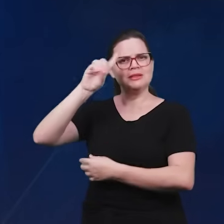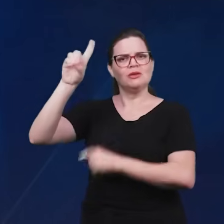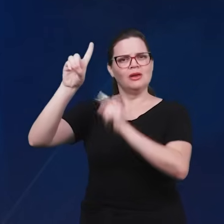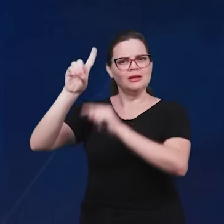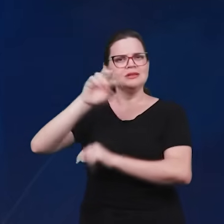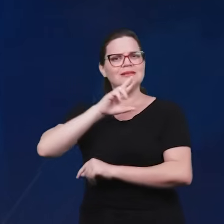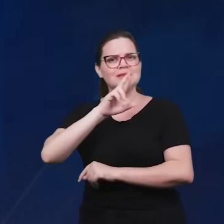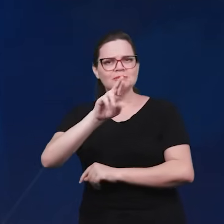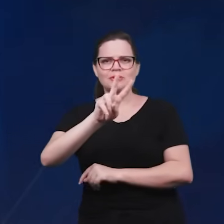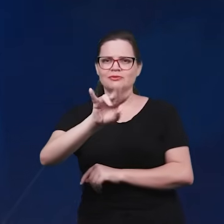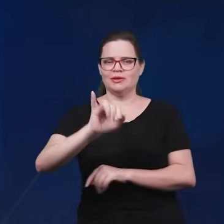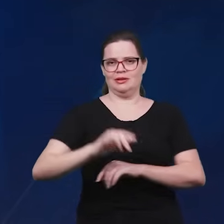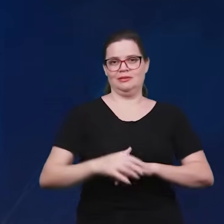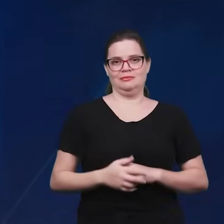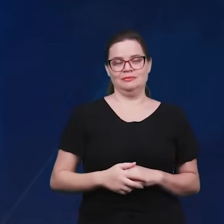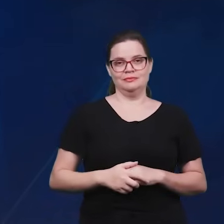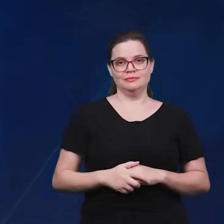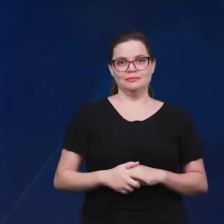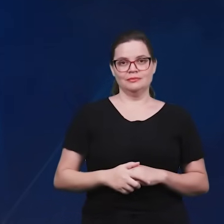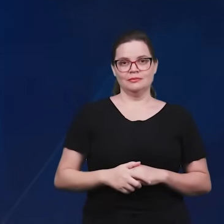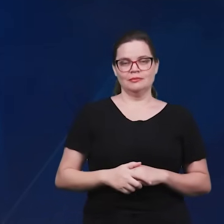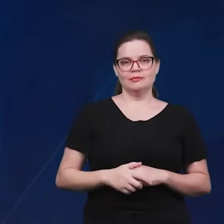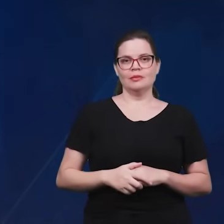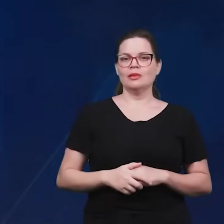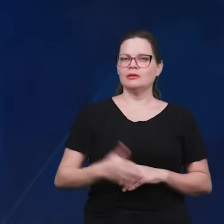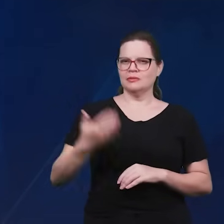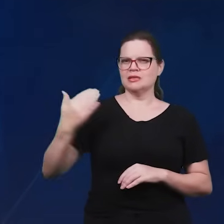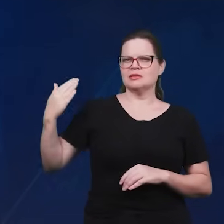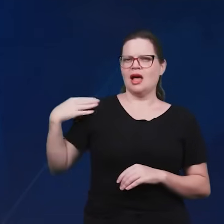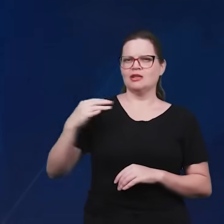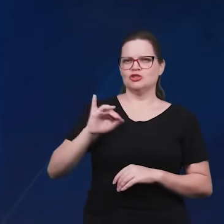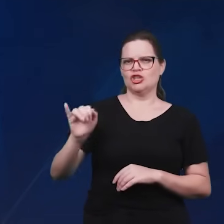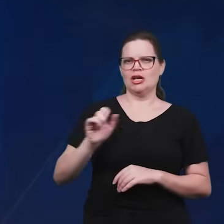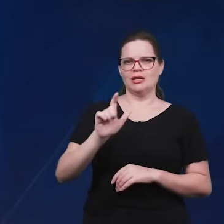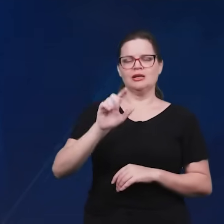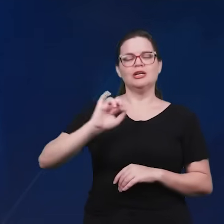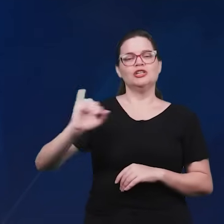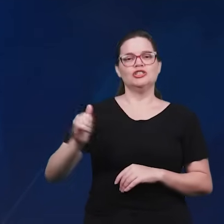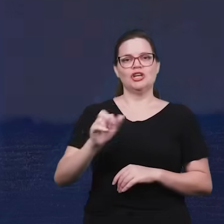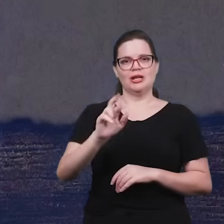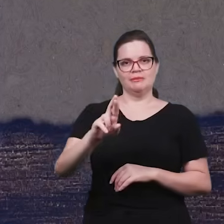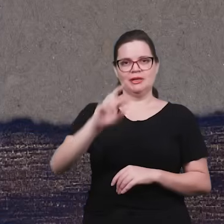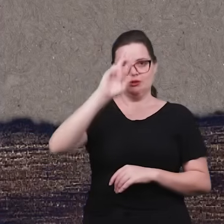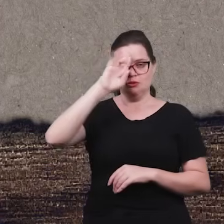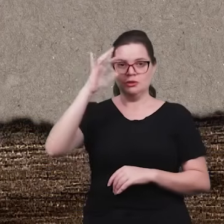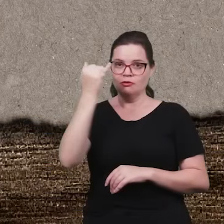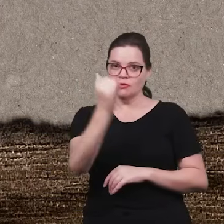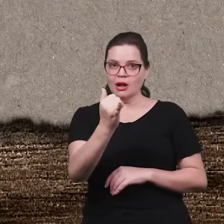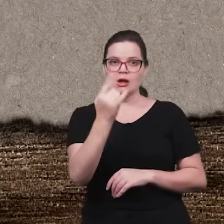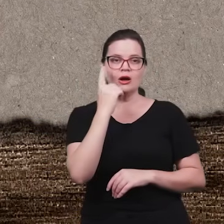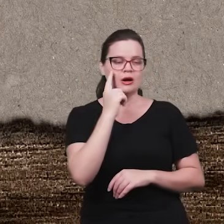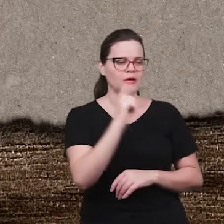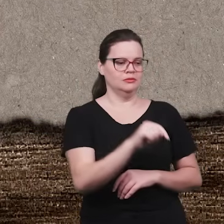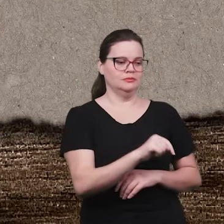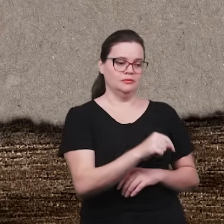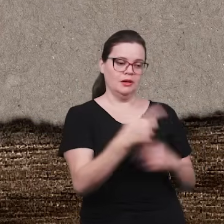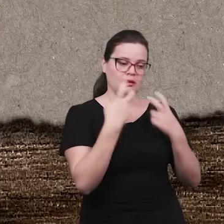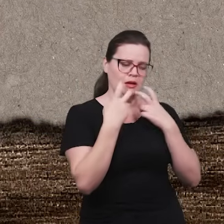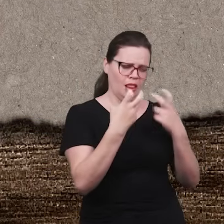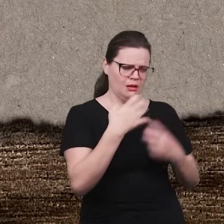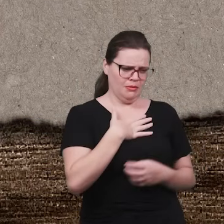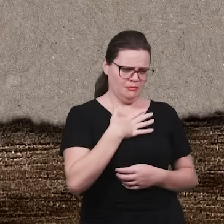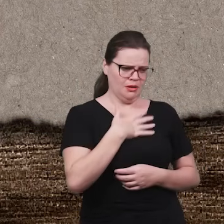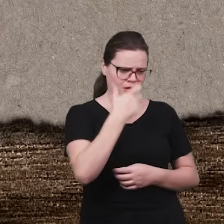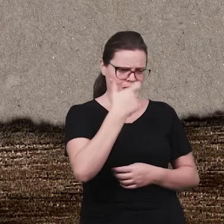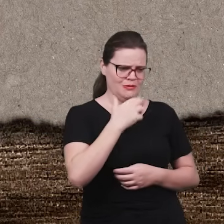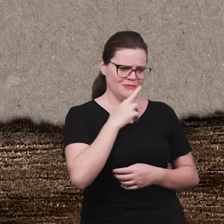Ele responderá. O Senhor garantiu isto ao profeta Jeremias quando disse para ele: clama-me